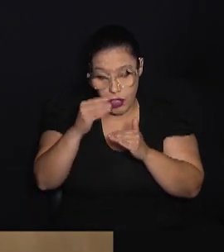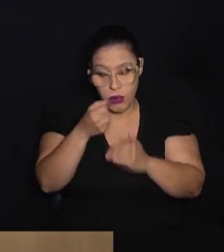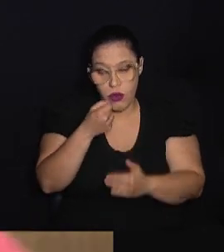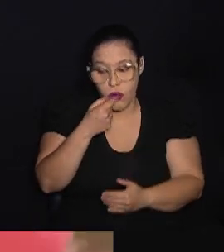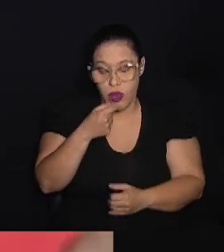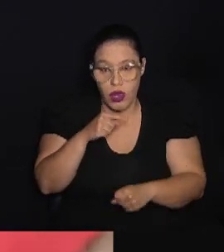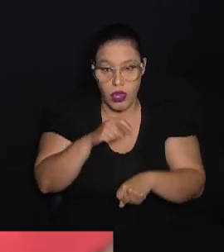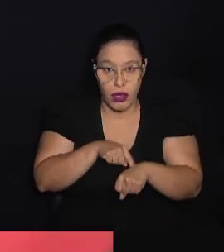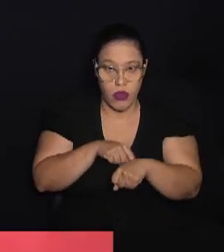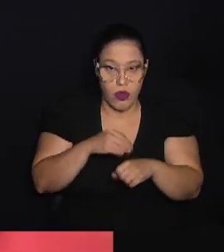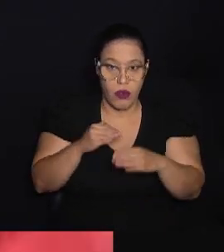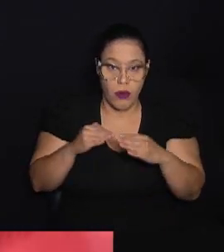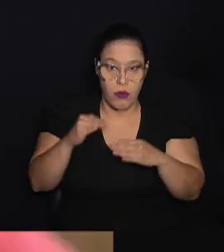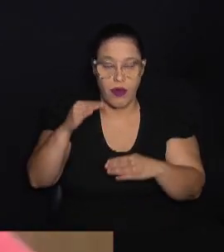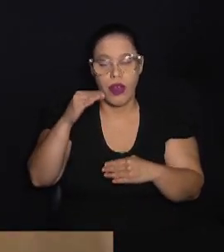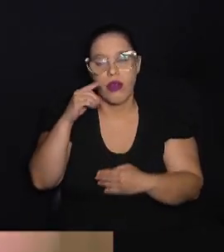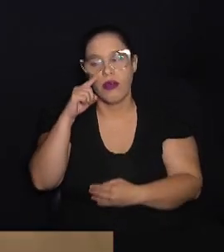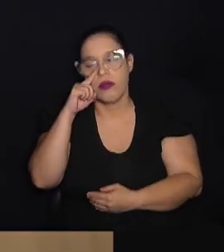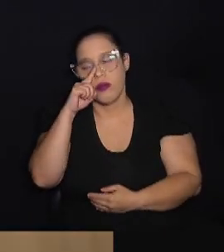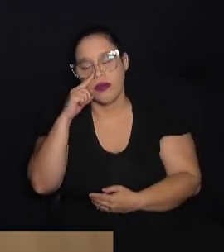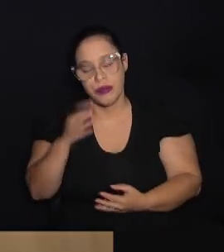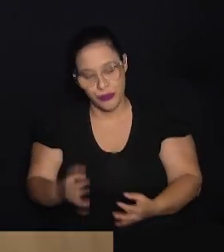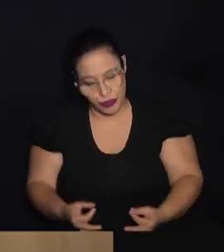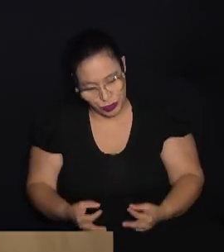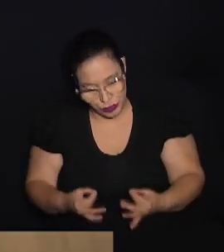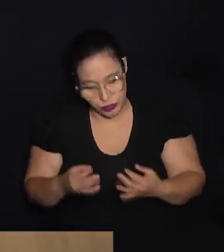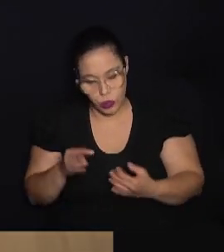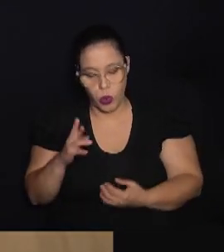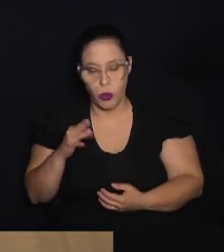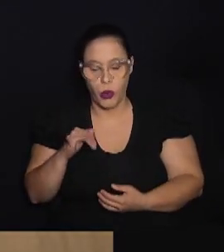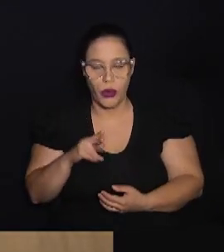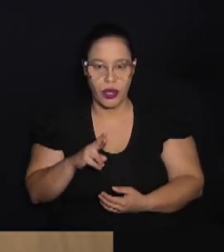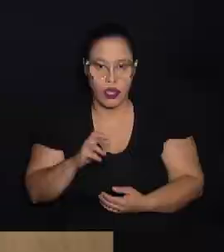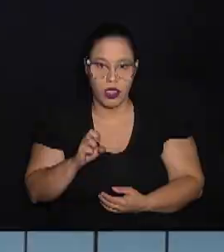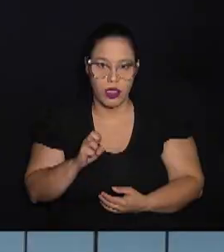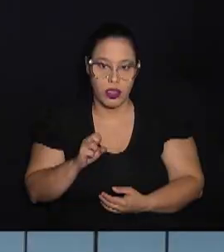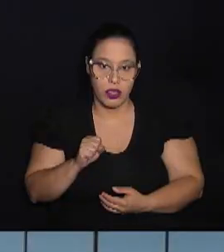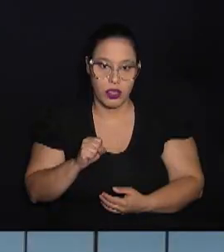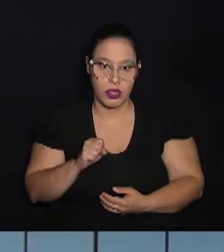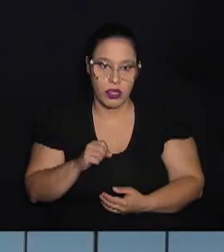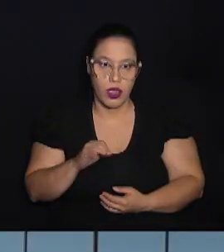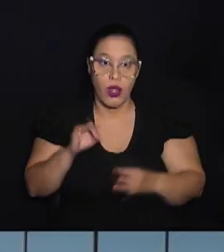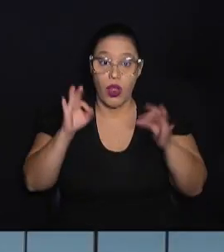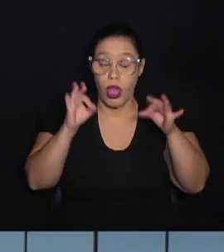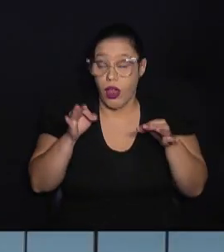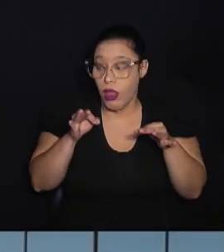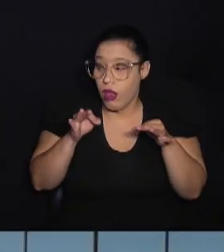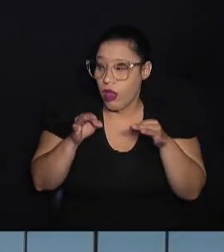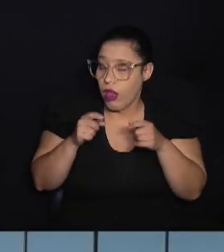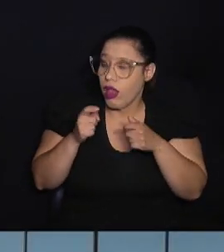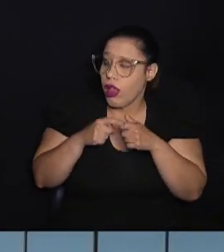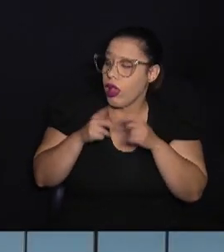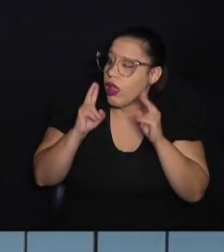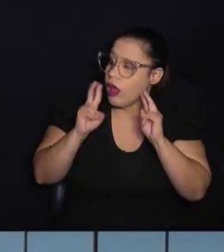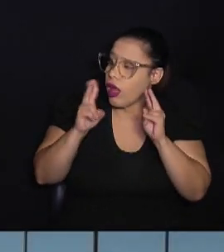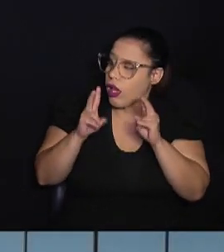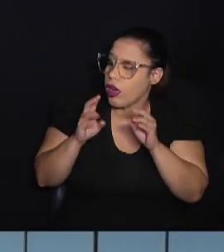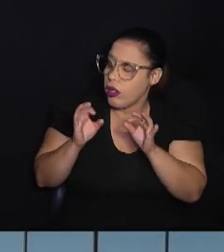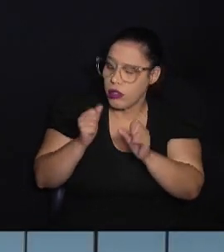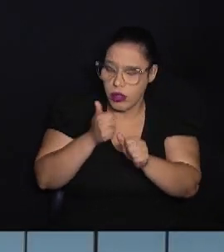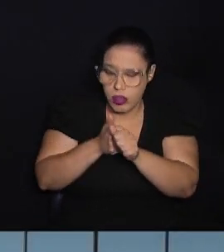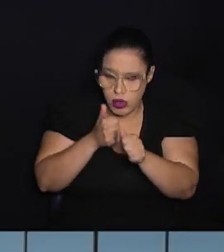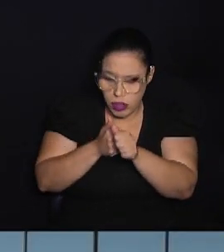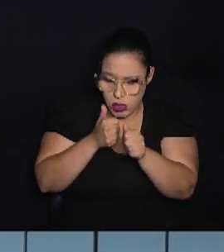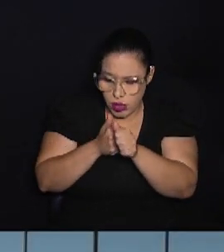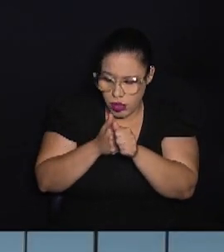hormonal, maior o risco de desenvolver tumores. E acho que o fundamental, né, doutora, sempre estar acompanhada por um